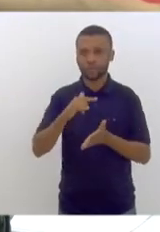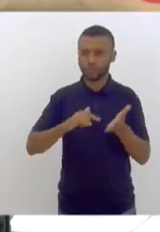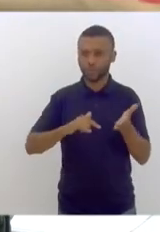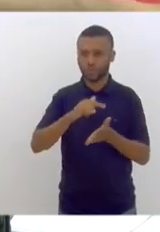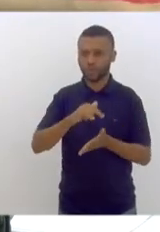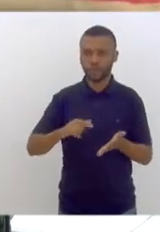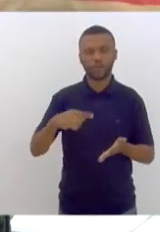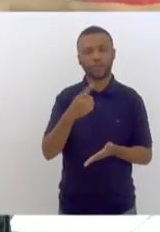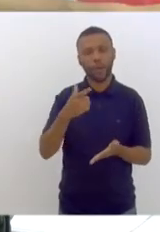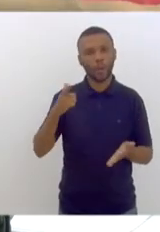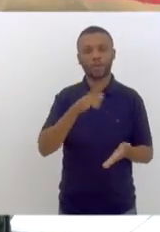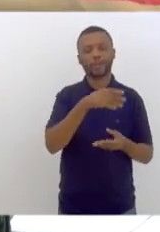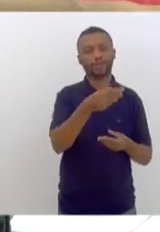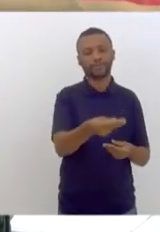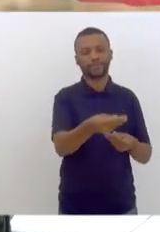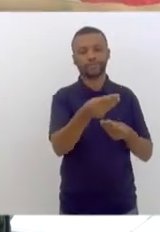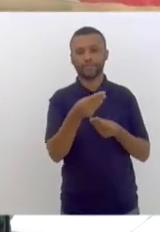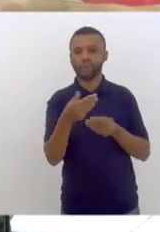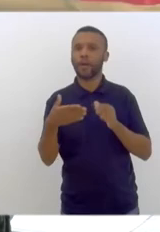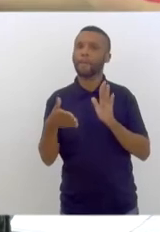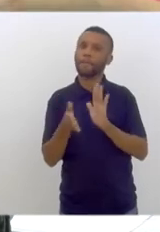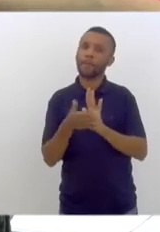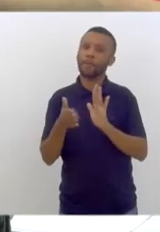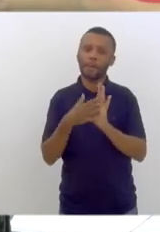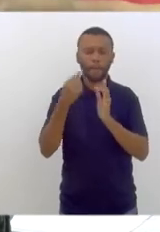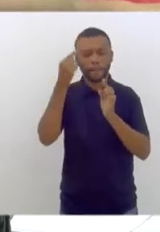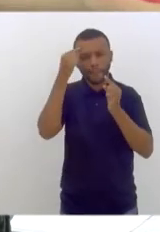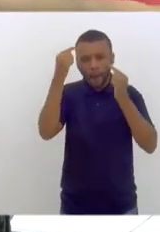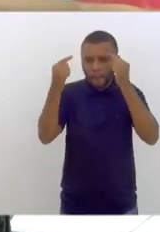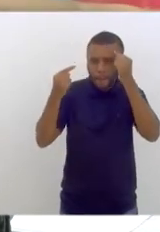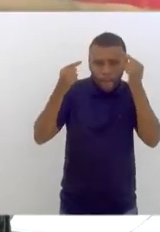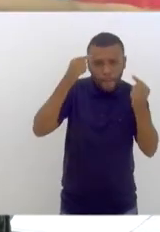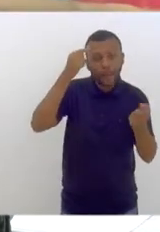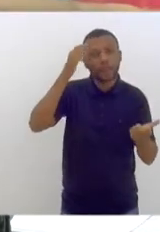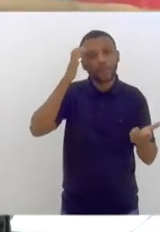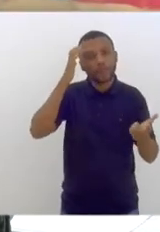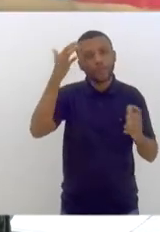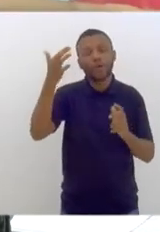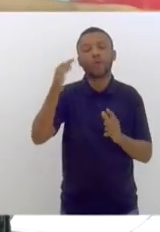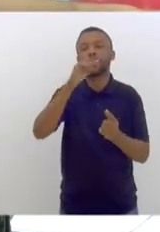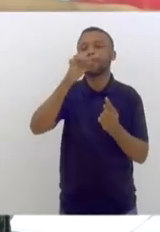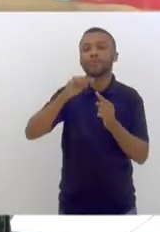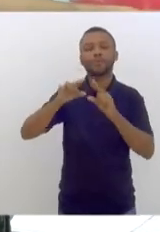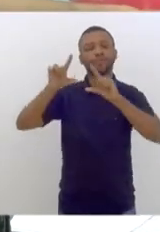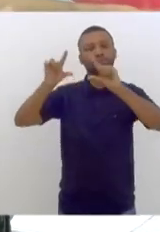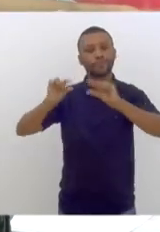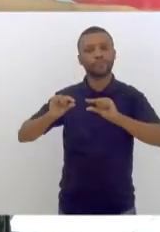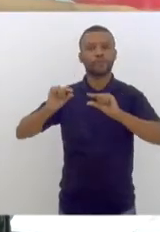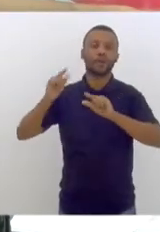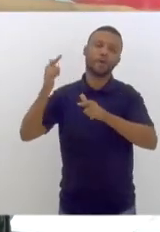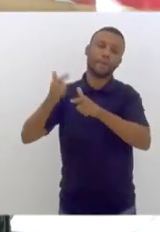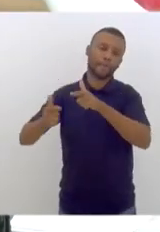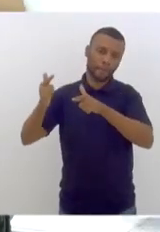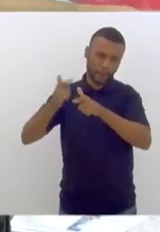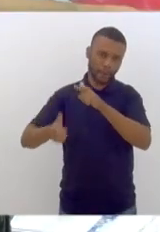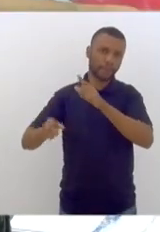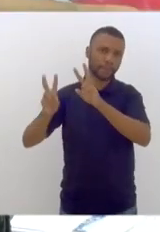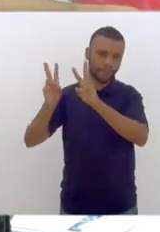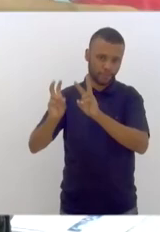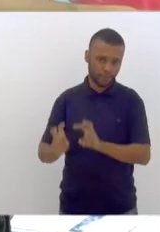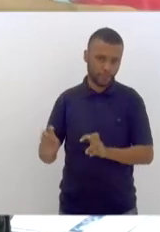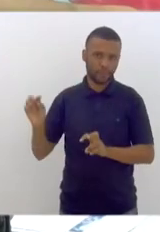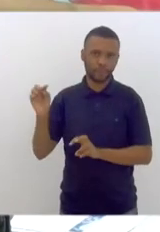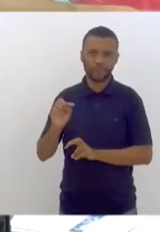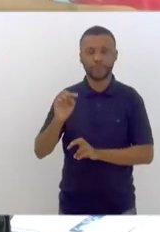gente possa também propor alguma solução mitigadora dessa questão,